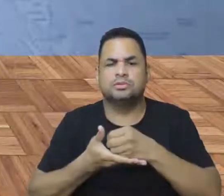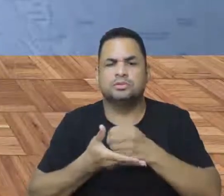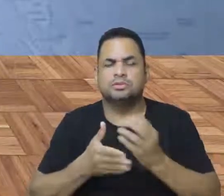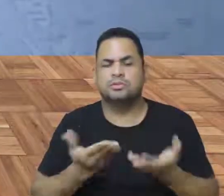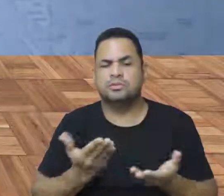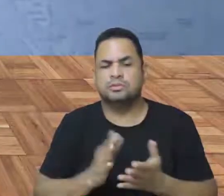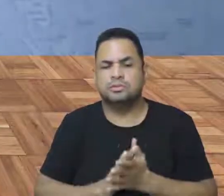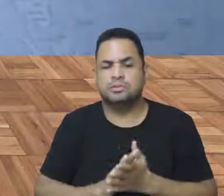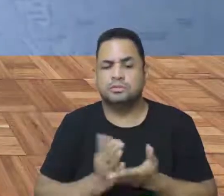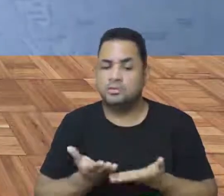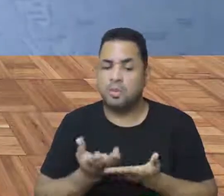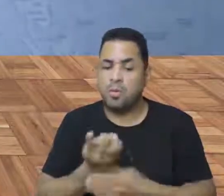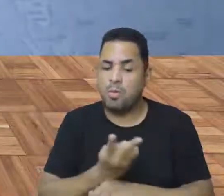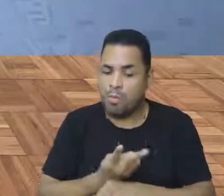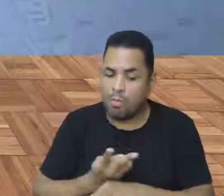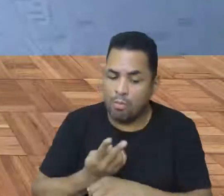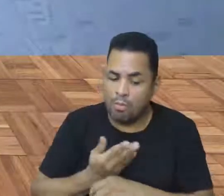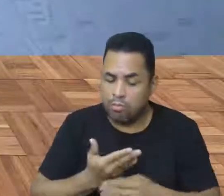buscar um equilíbrio.